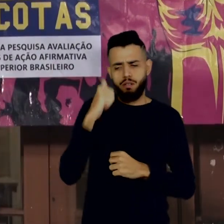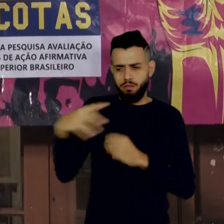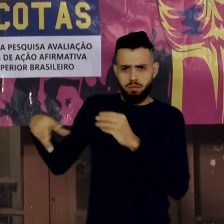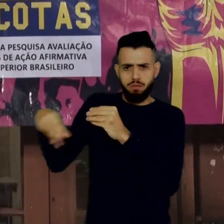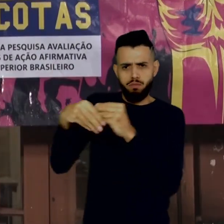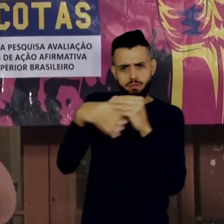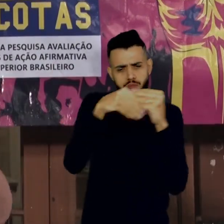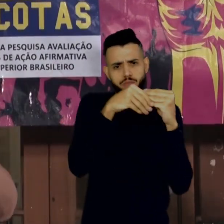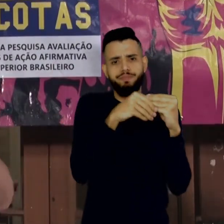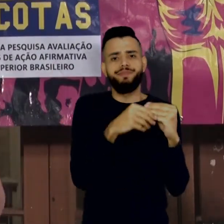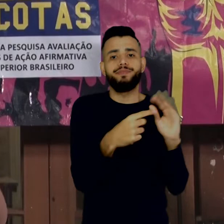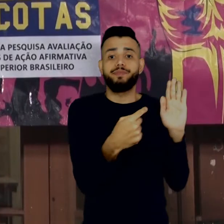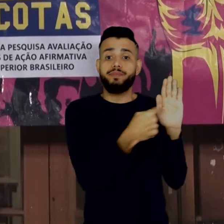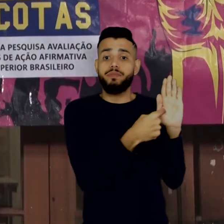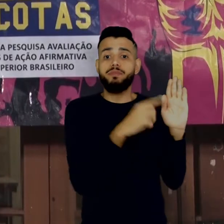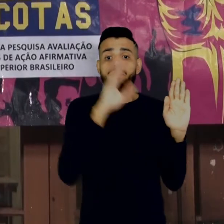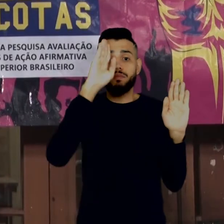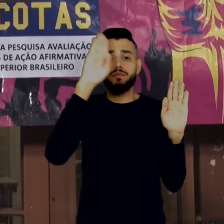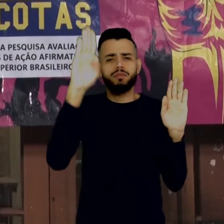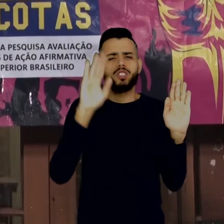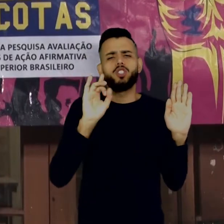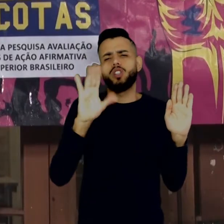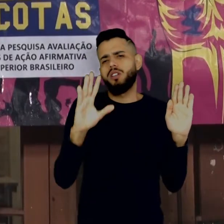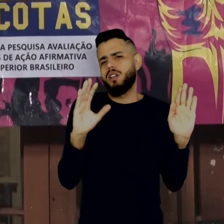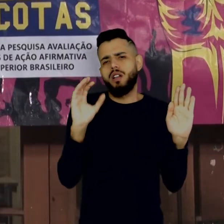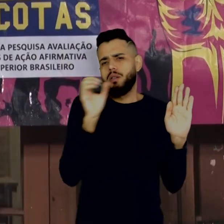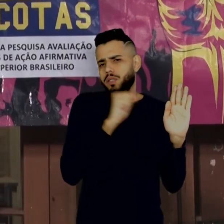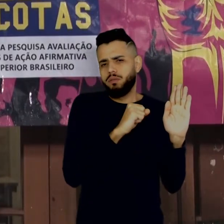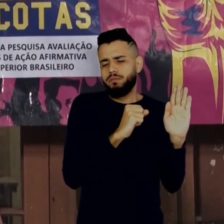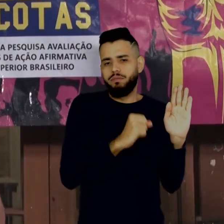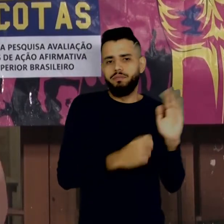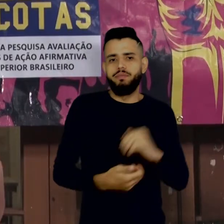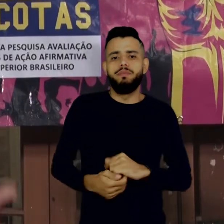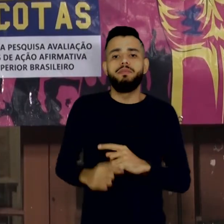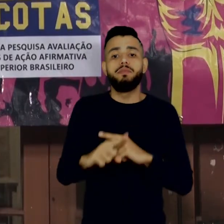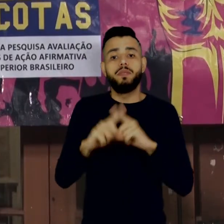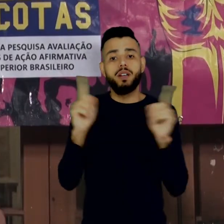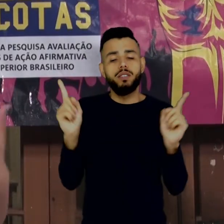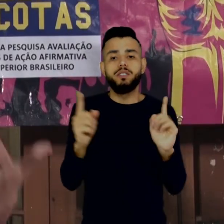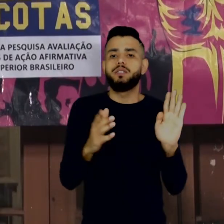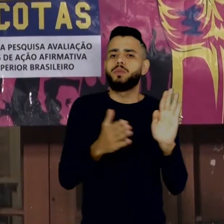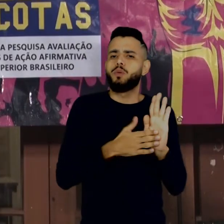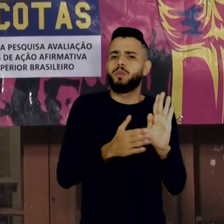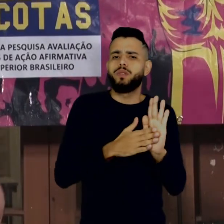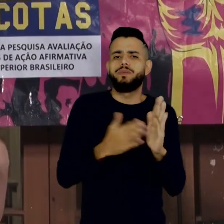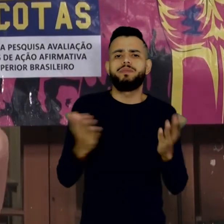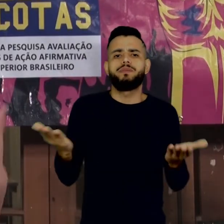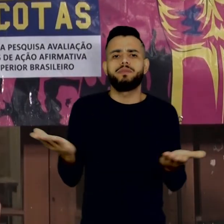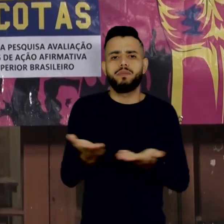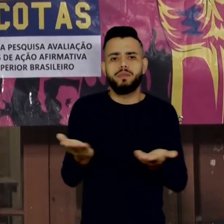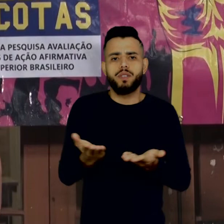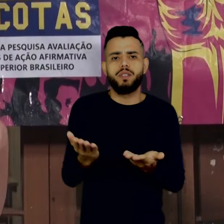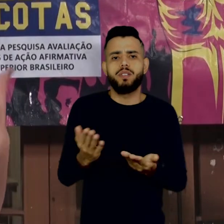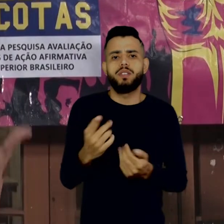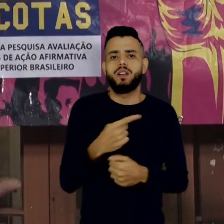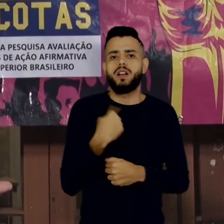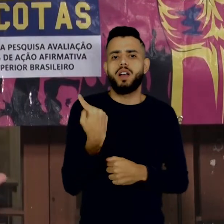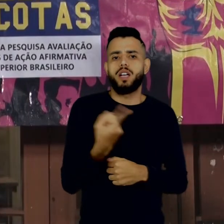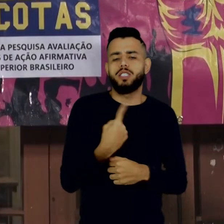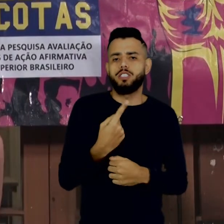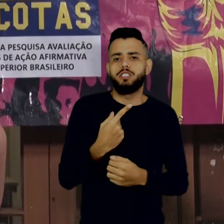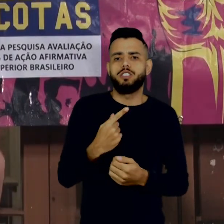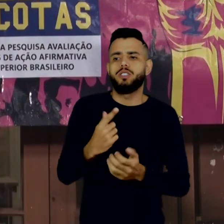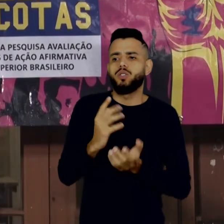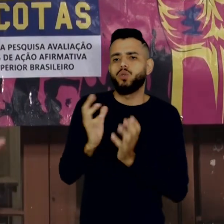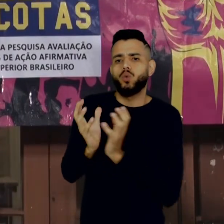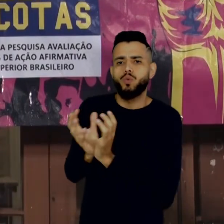e essas daqui foram só destacadas rapidamente, mas a proposta agora é que a gente possa se